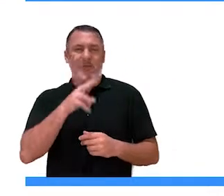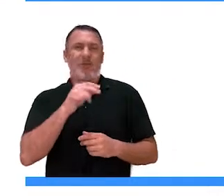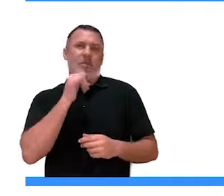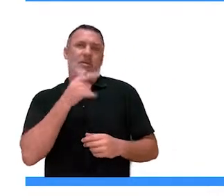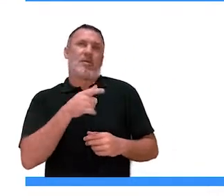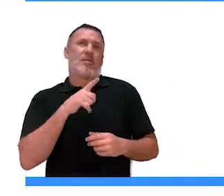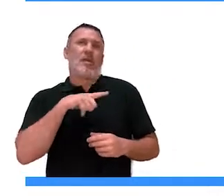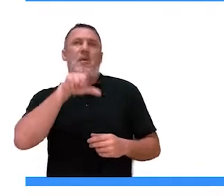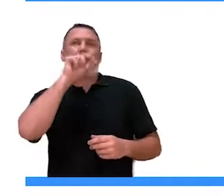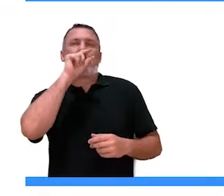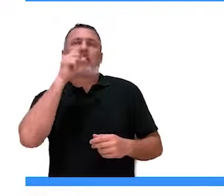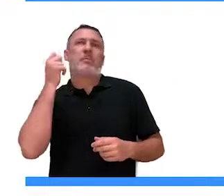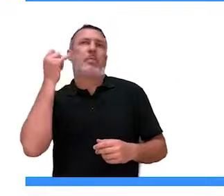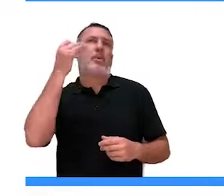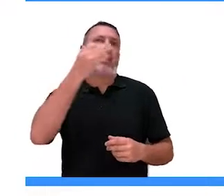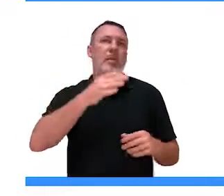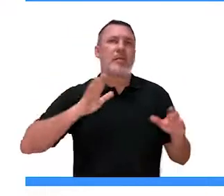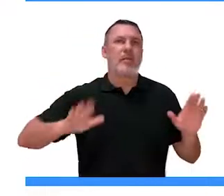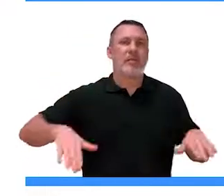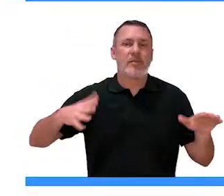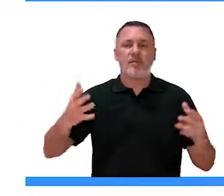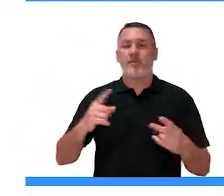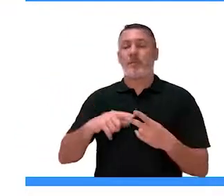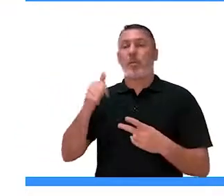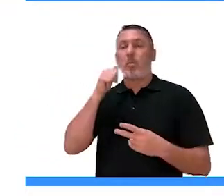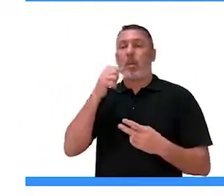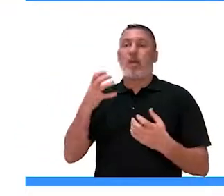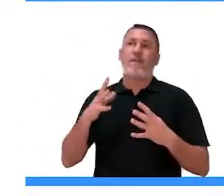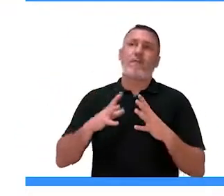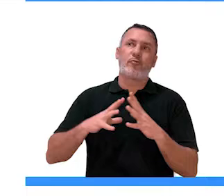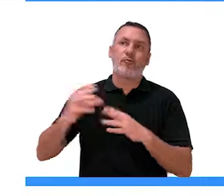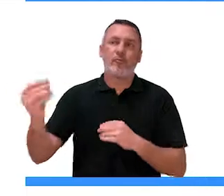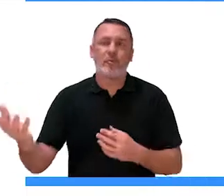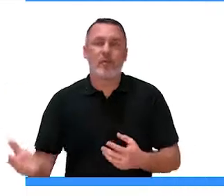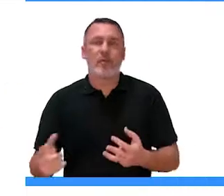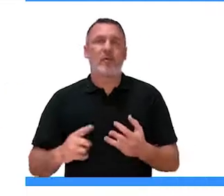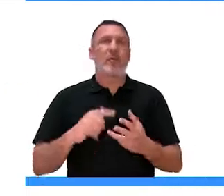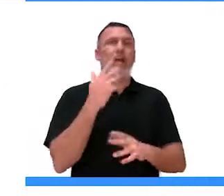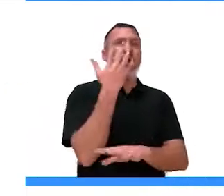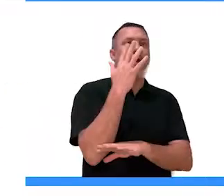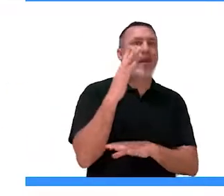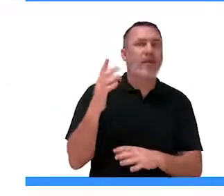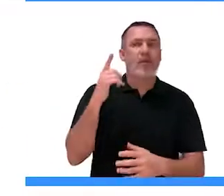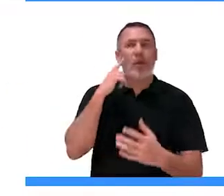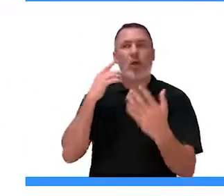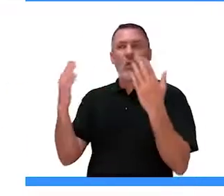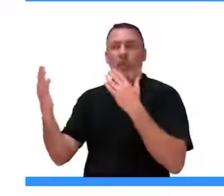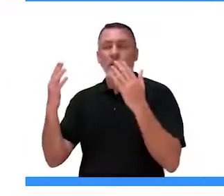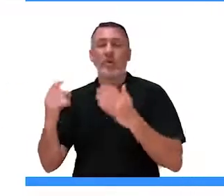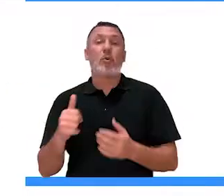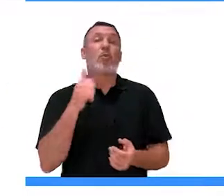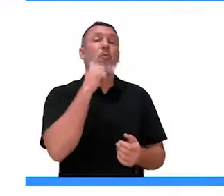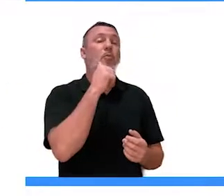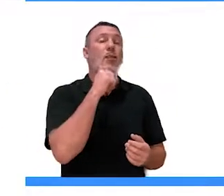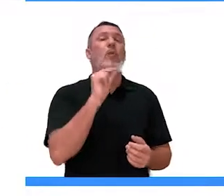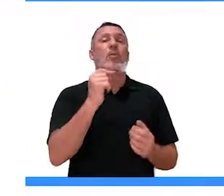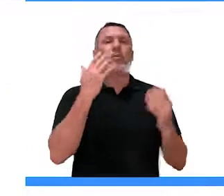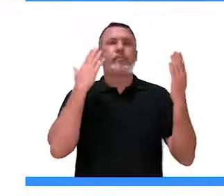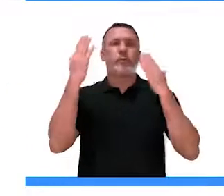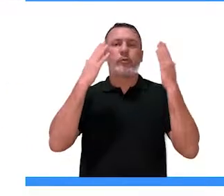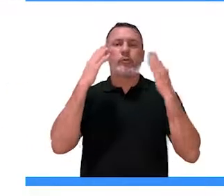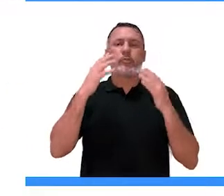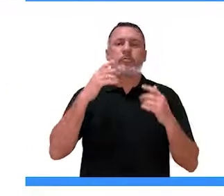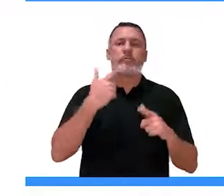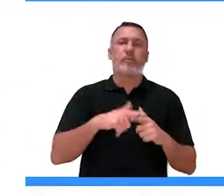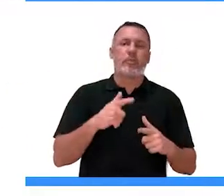pássaros noturnos, diz que ela queria fugir, né, ali no final, as árvores. Então tem a natureza e o estado emocional